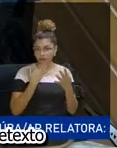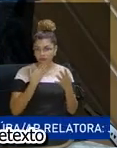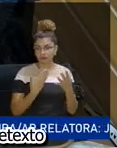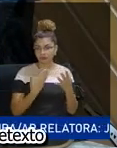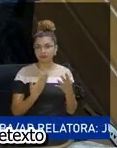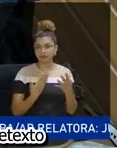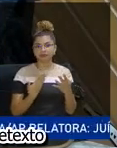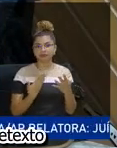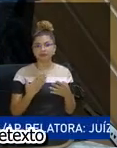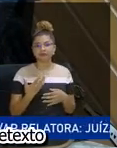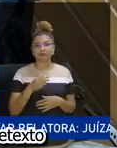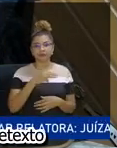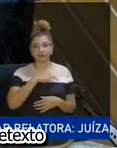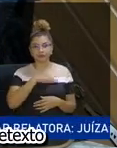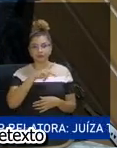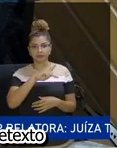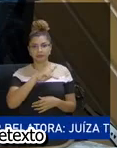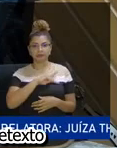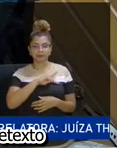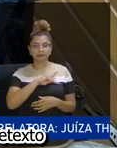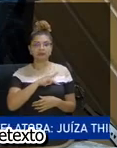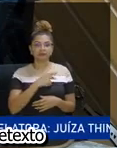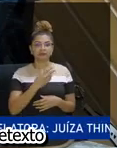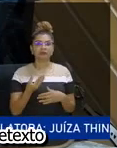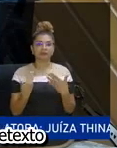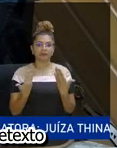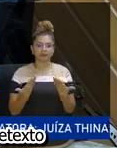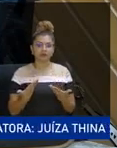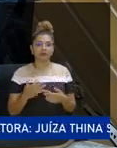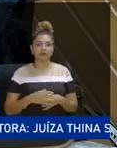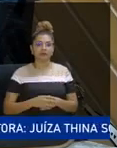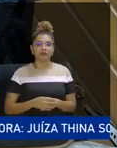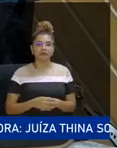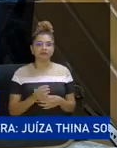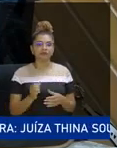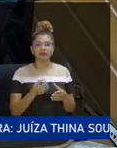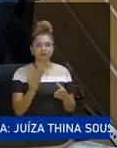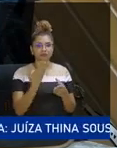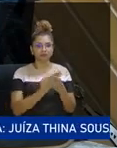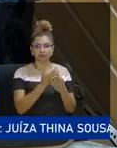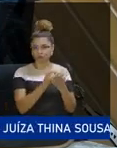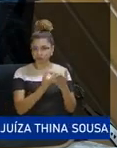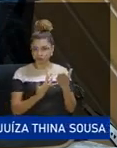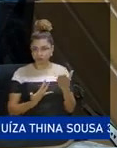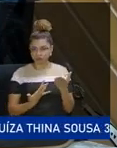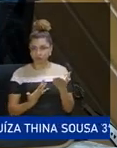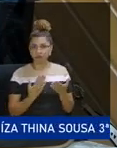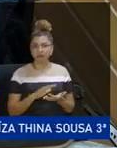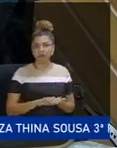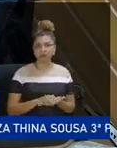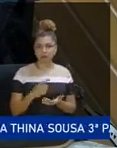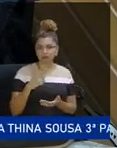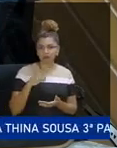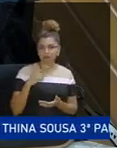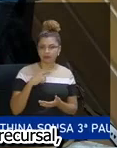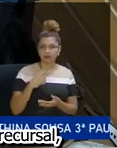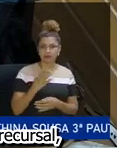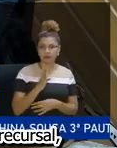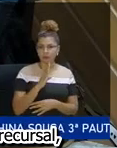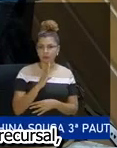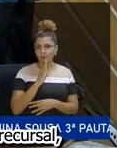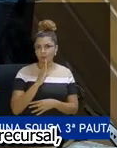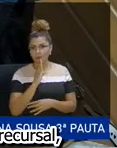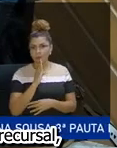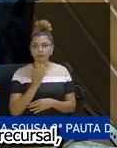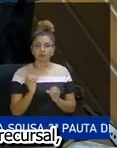para o Ministério Público. Portanto, os embargos sob pretexto de existência de omissão